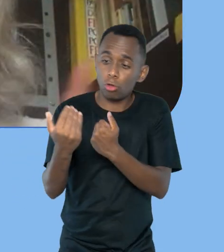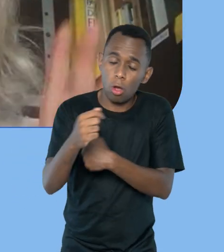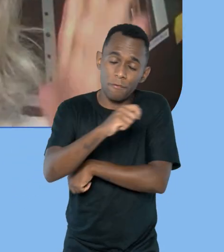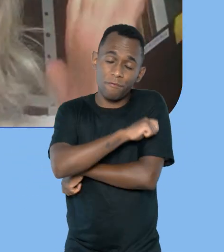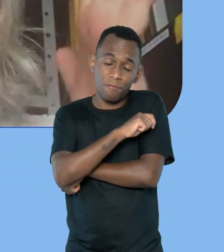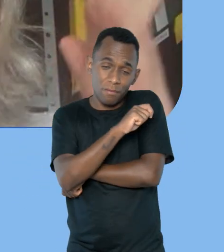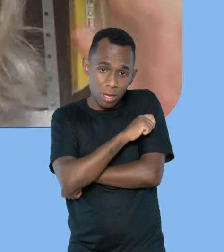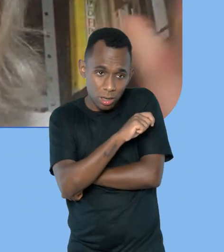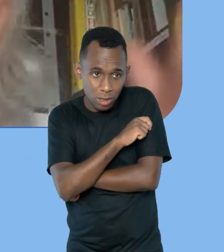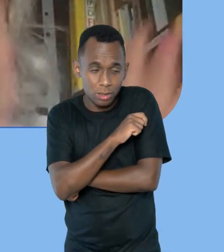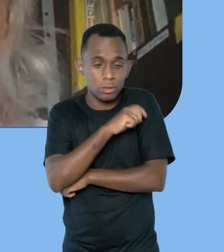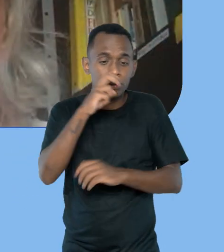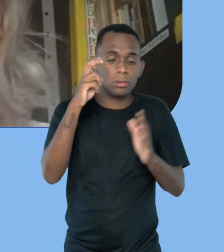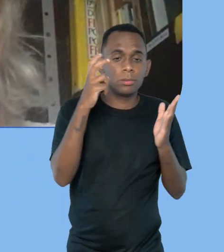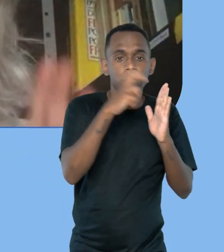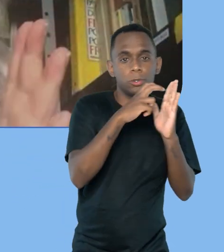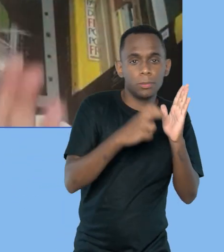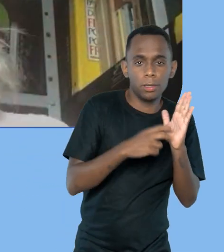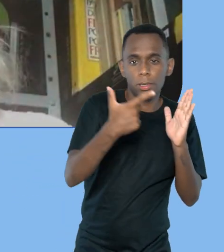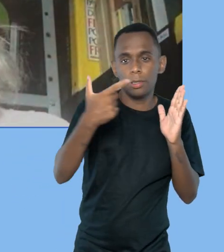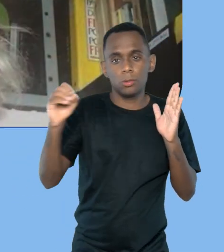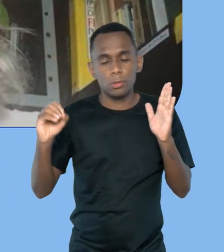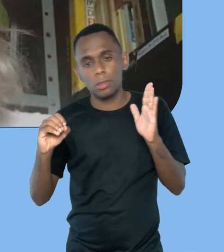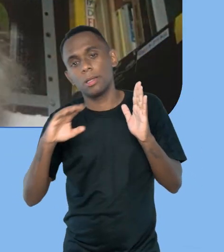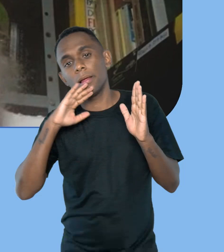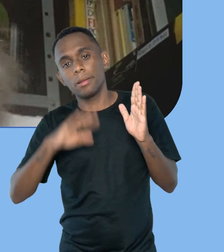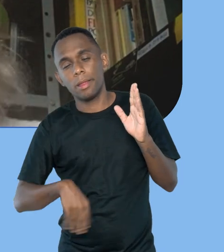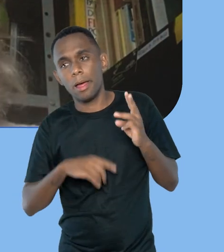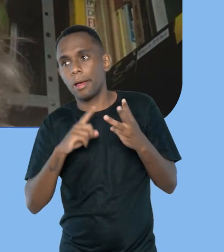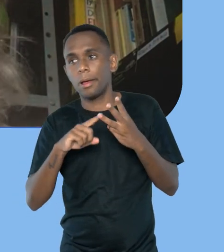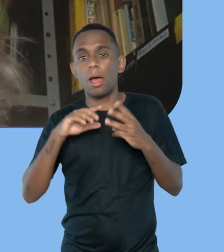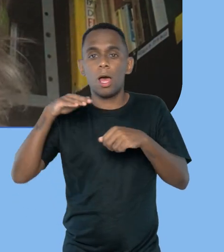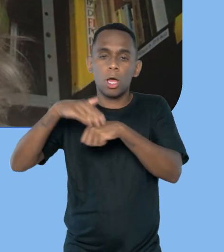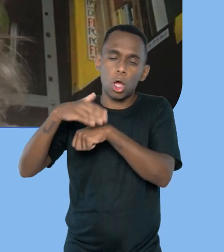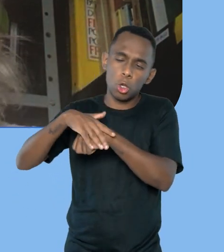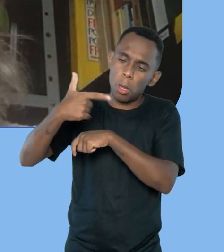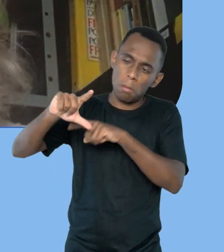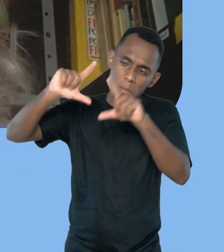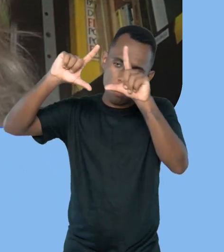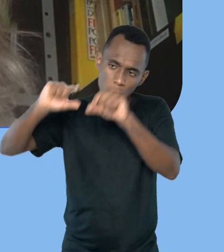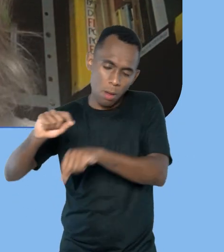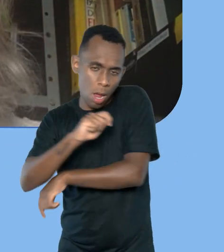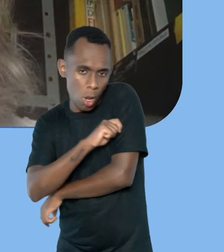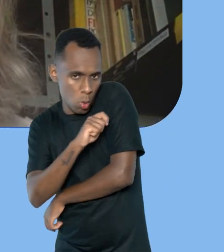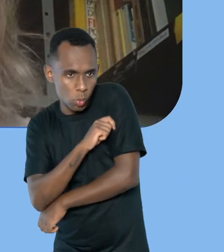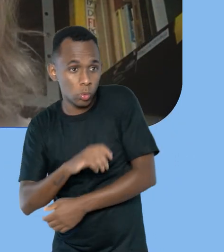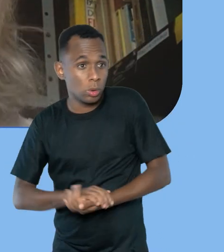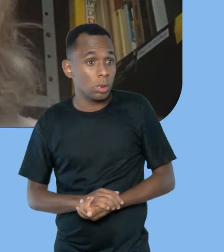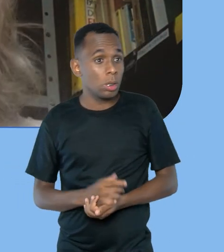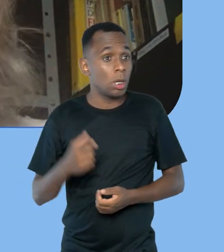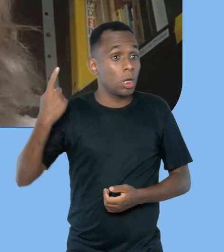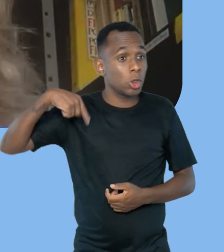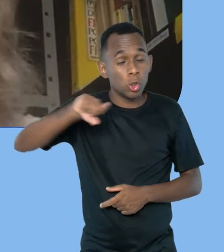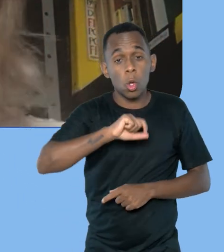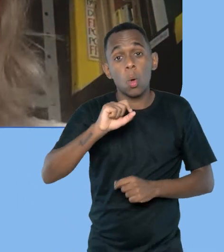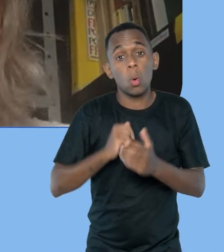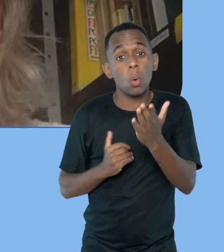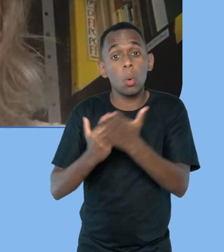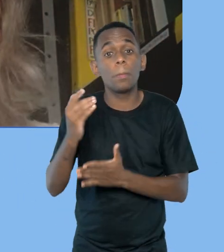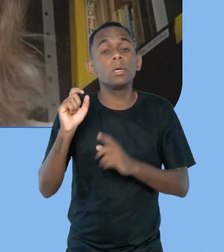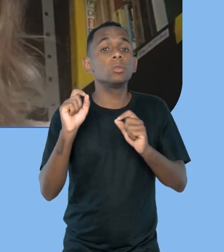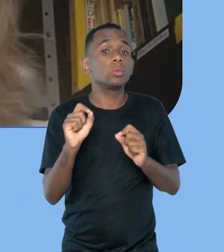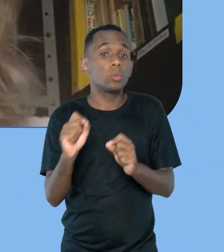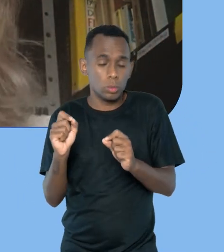crianças pela manhã, 200 à tarde, e o noturno tem um número menor de alunos. Então, a gente